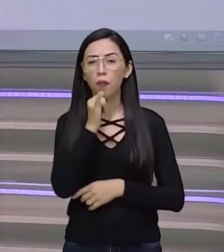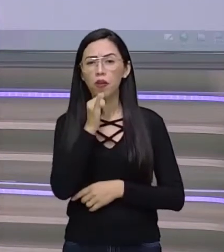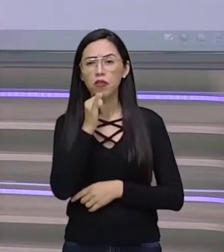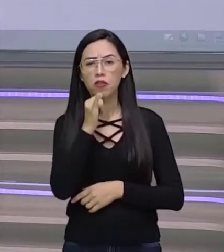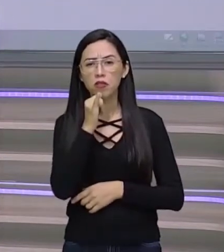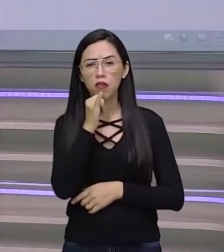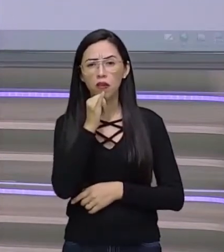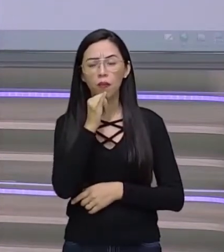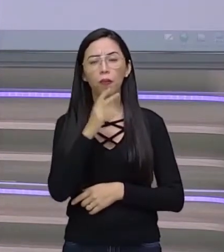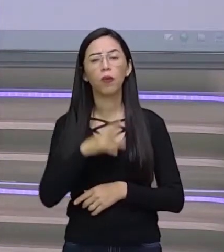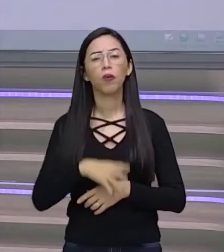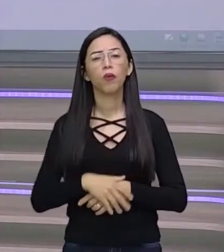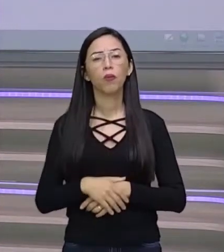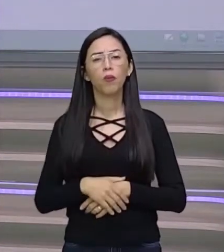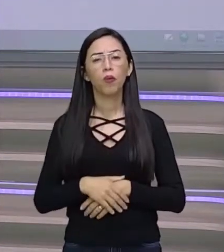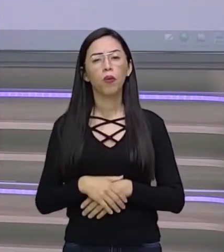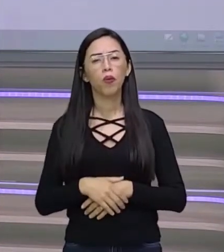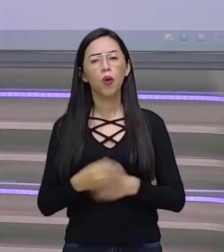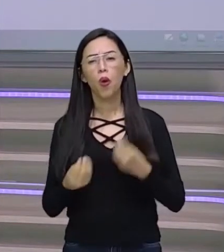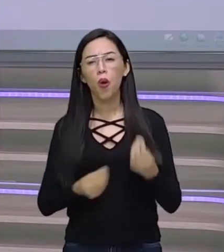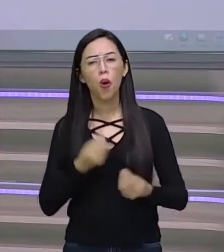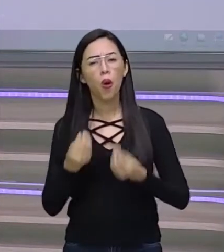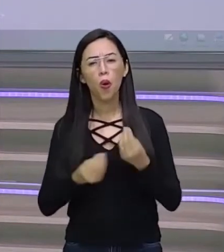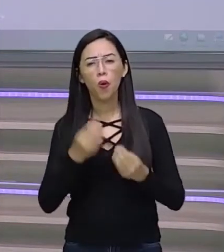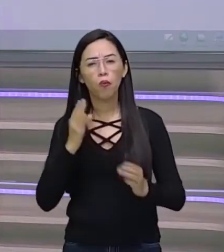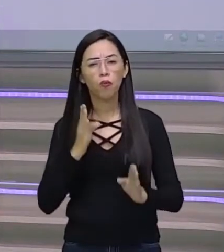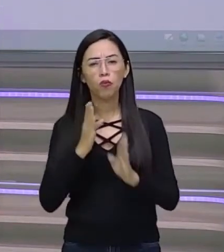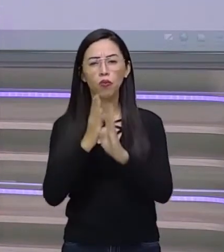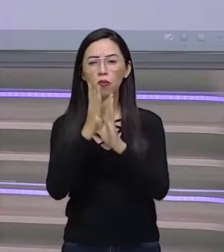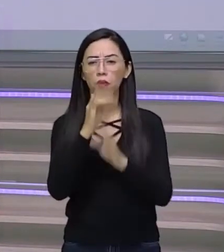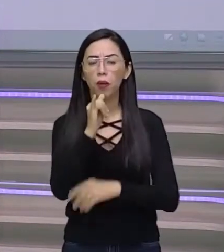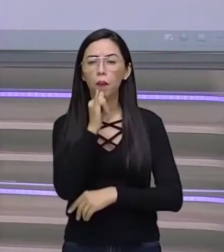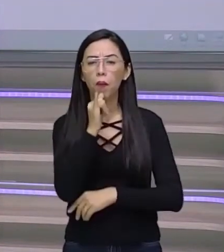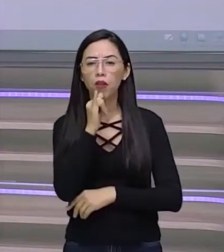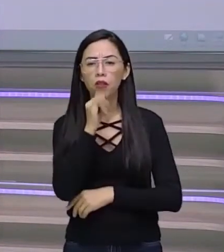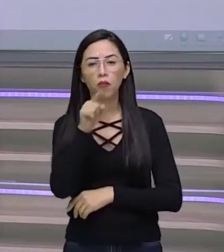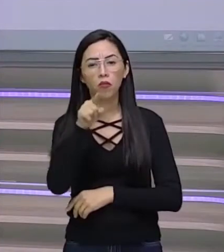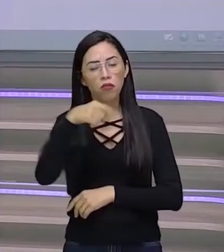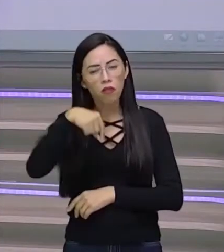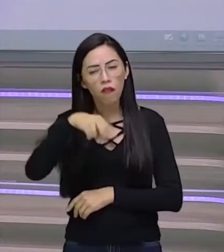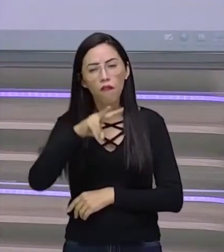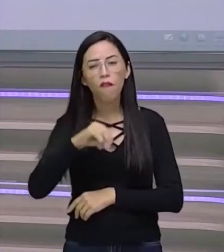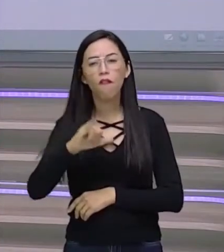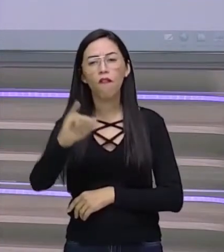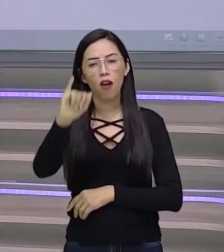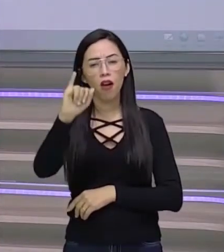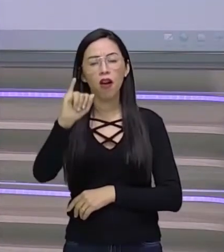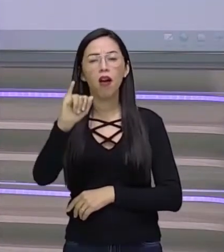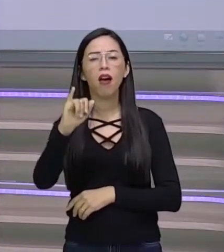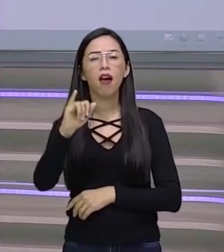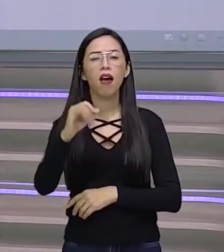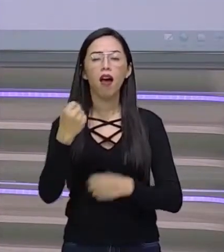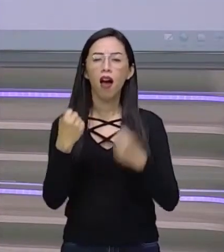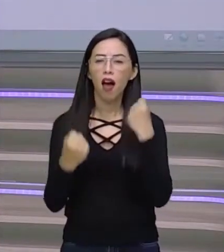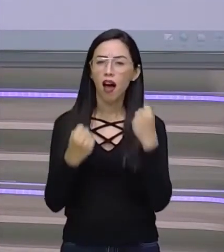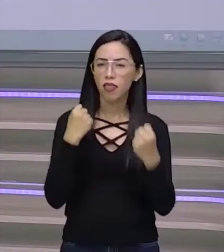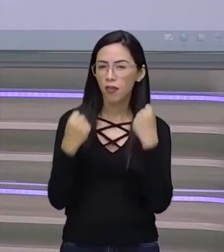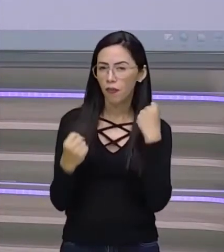grande, você, quando vai numa drogaria, ou se você tem na sua casa, ou numa academia, quando você